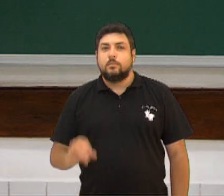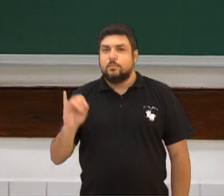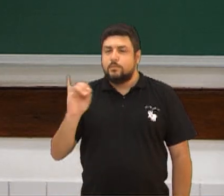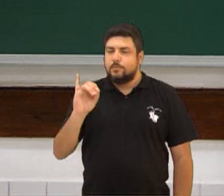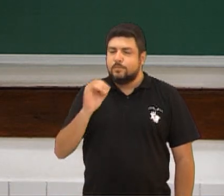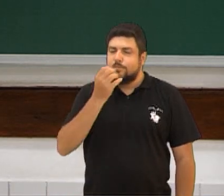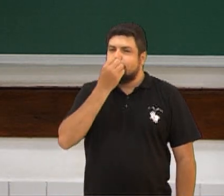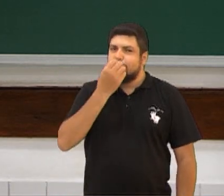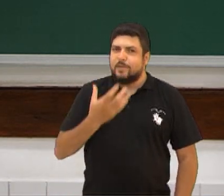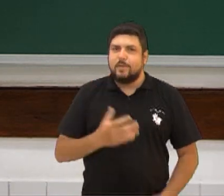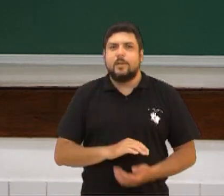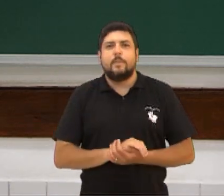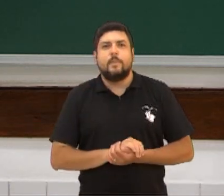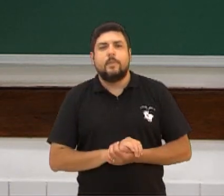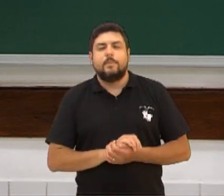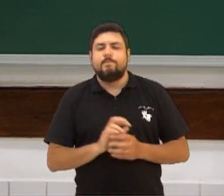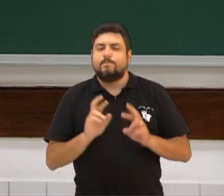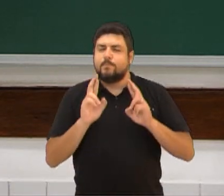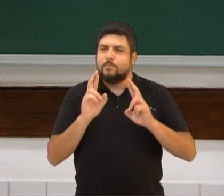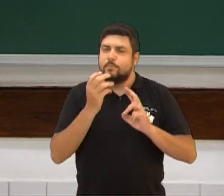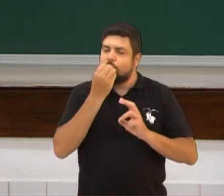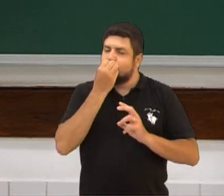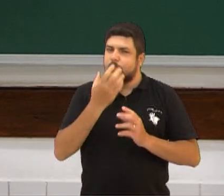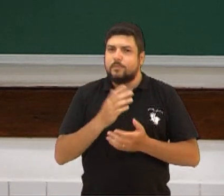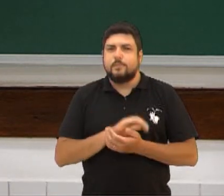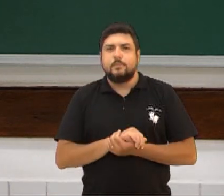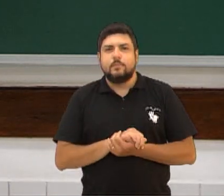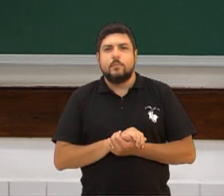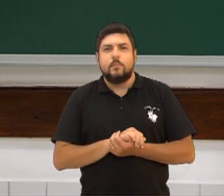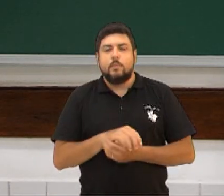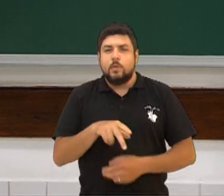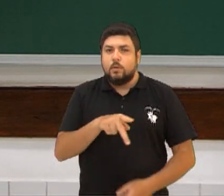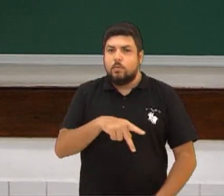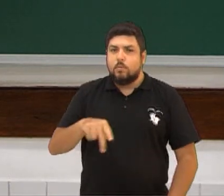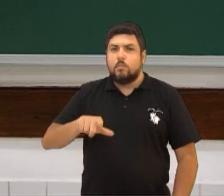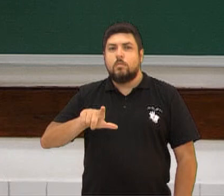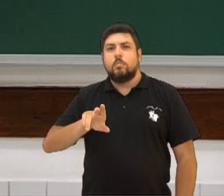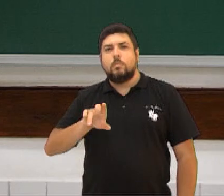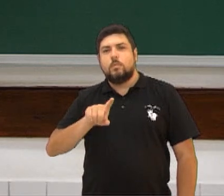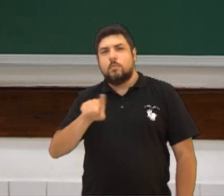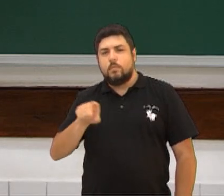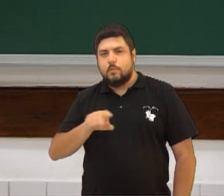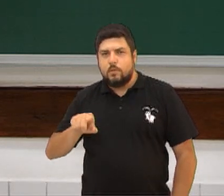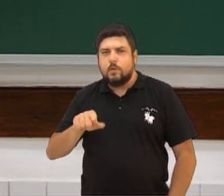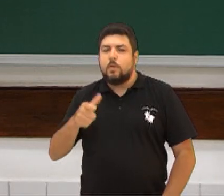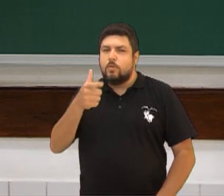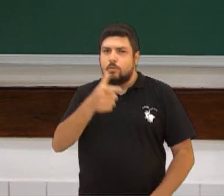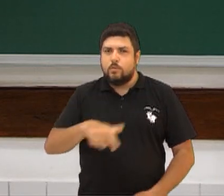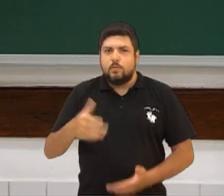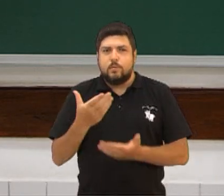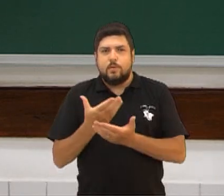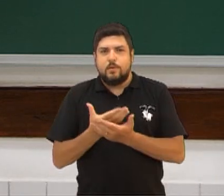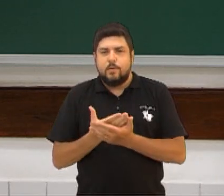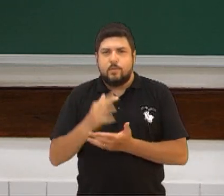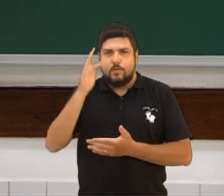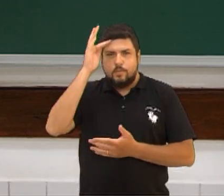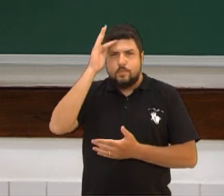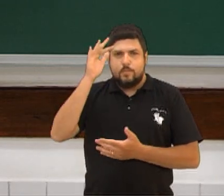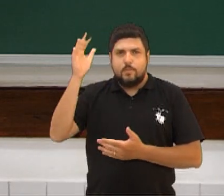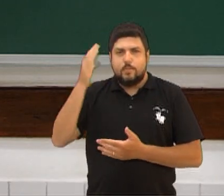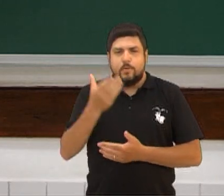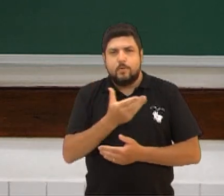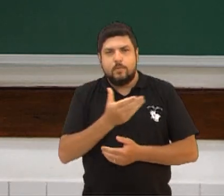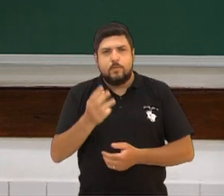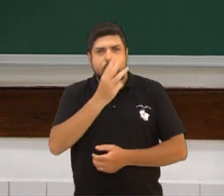Olá, tudo bem? Espero que estejam bem. Aqui é o professor Luiz Henrique para mais uma aula de filosofia para a terceira série